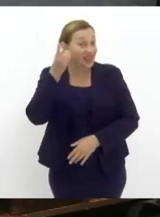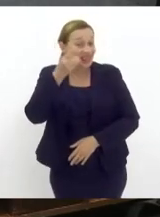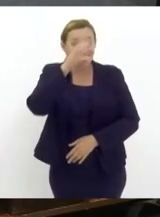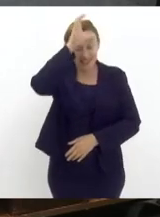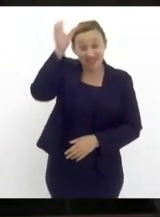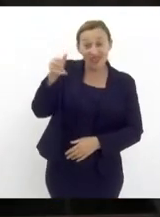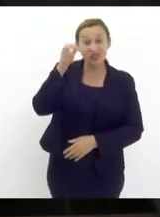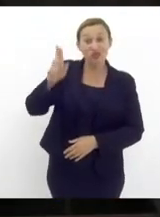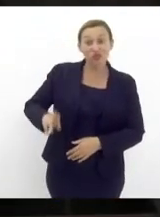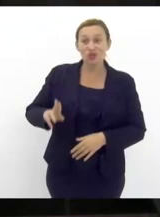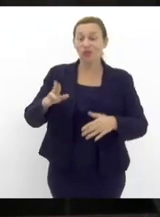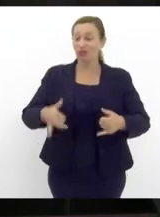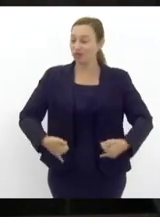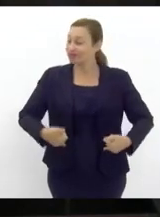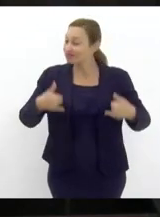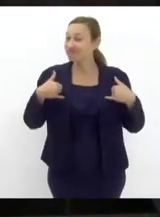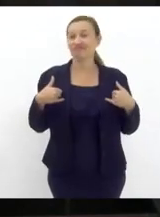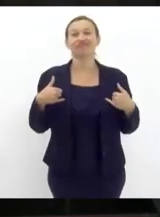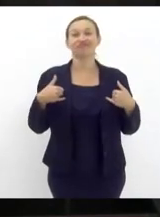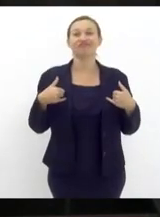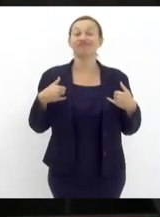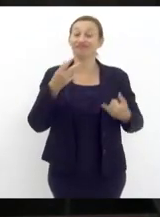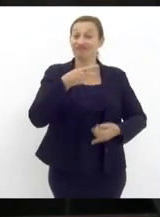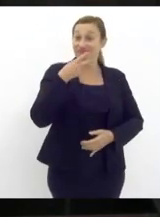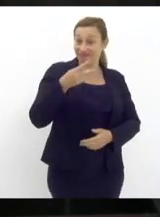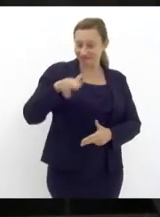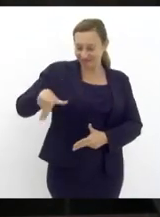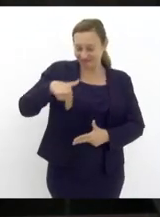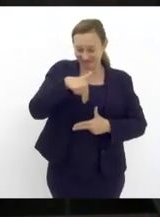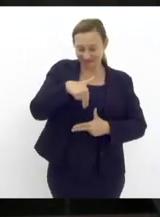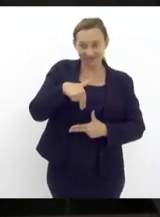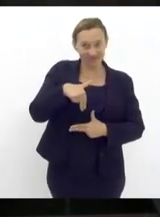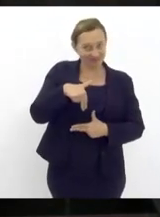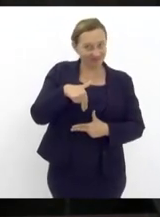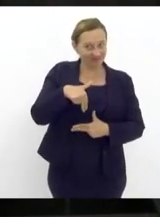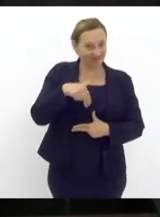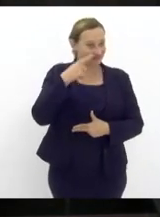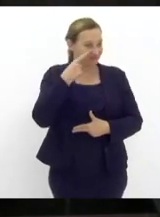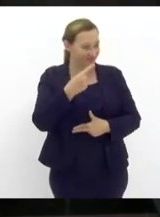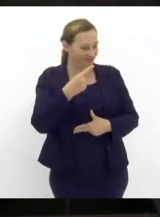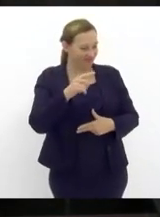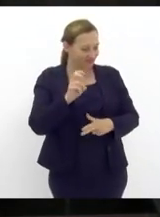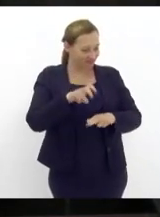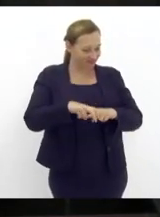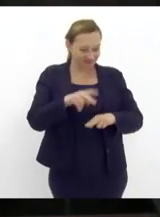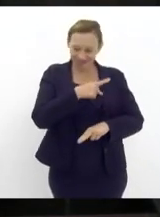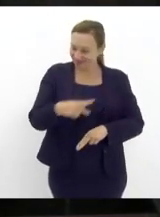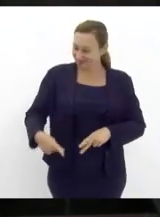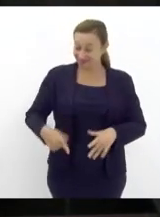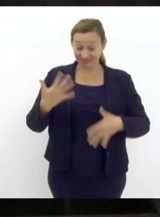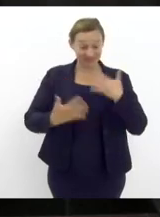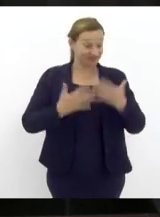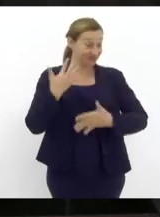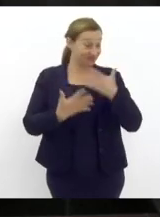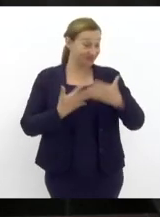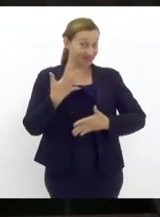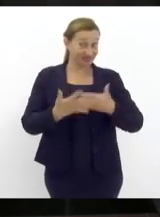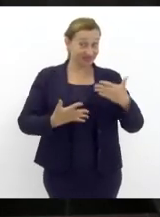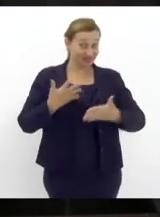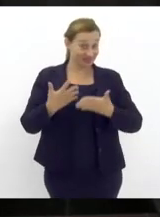com muita honra que faço meu pronunciamento dessa Tribuna presidido por vossa excelência É sempre um prazer tê-la